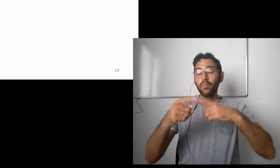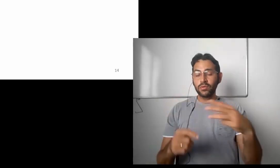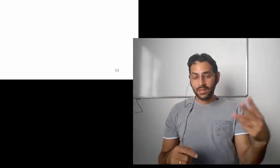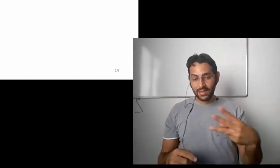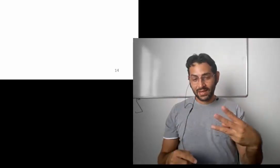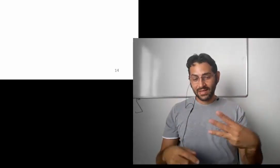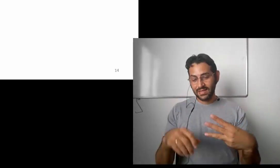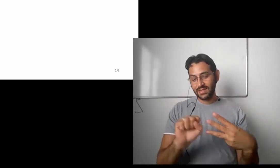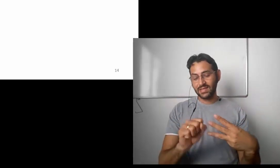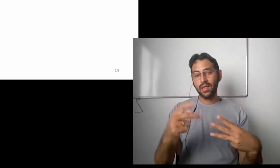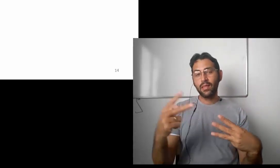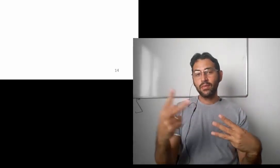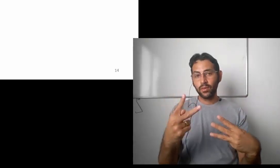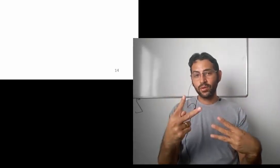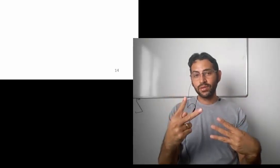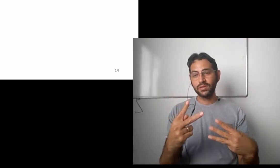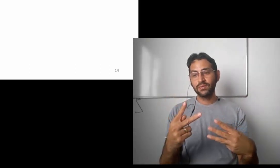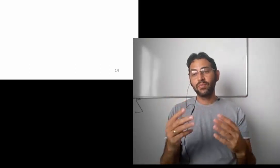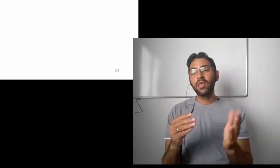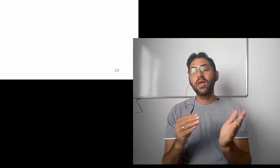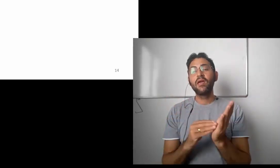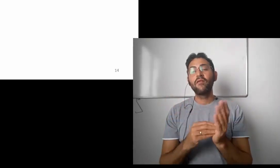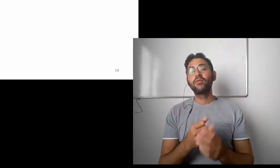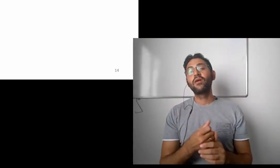Continuando, depois do 2P6 vem o